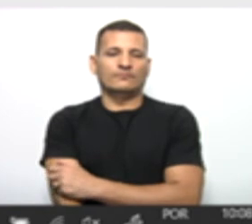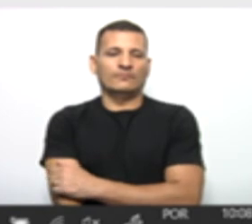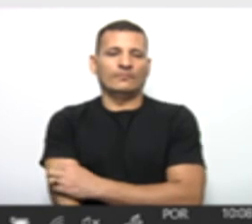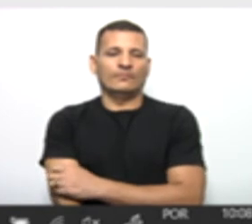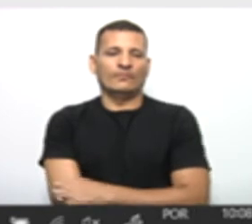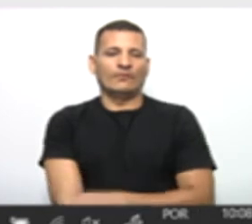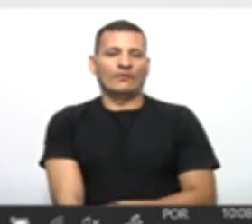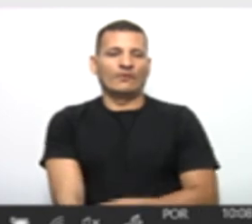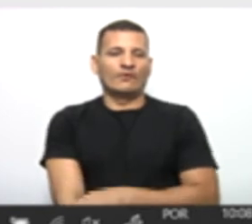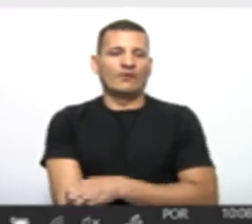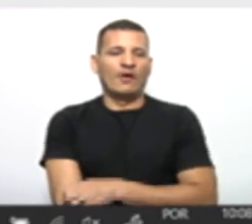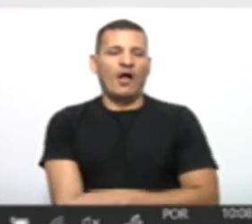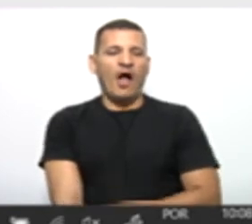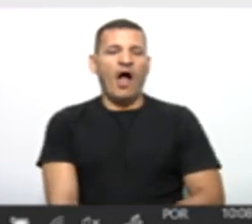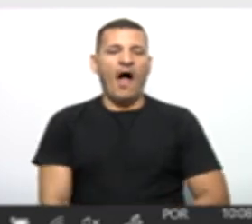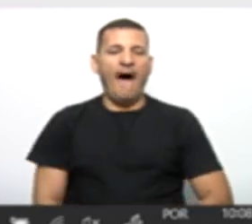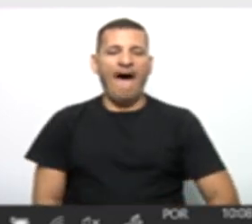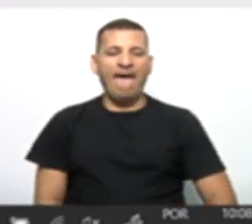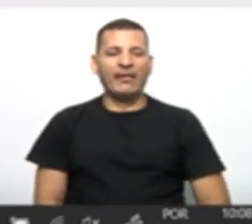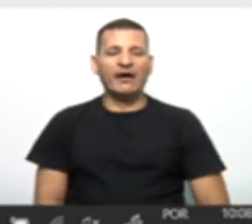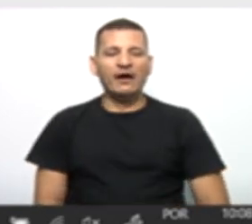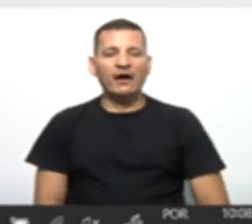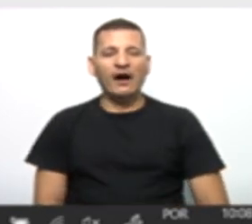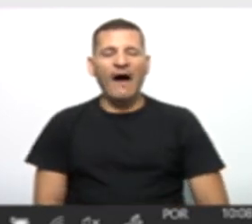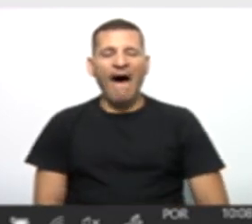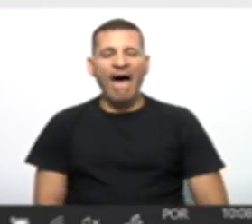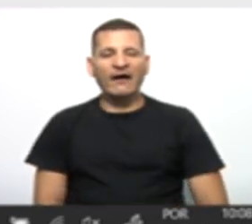Vamos dar um select agora.